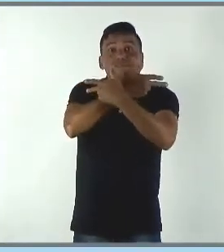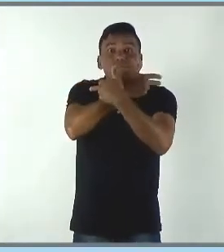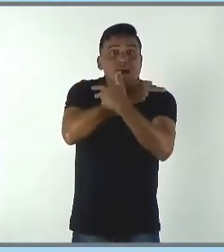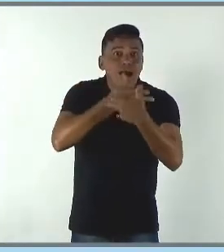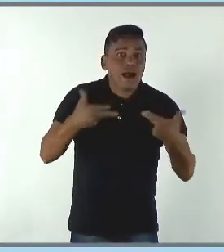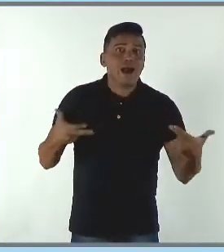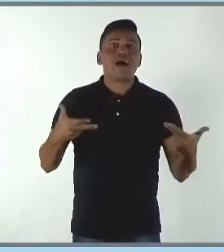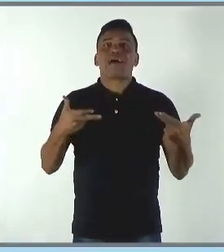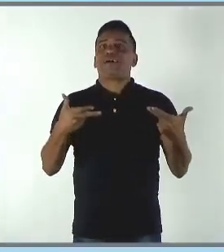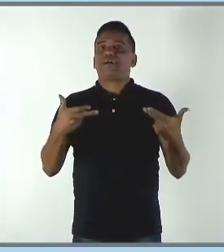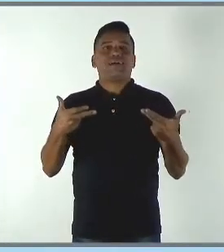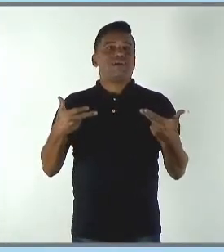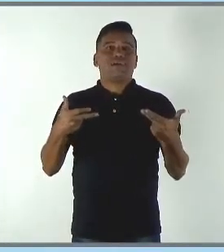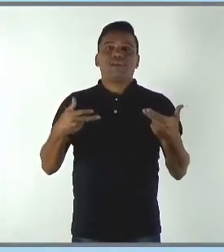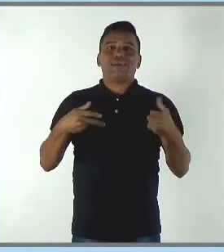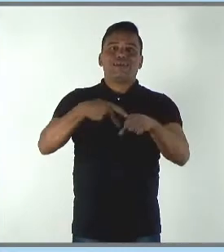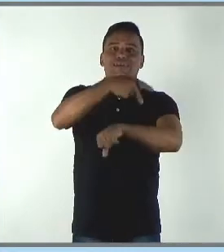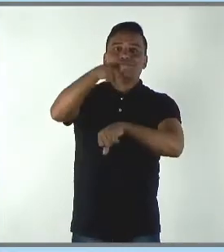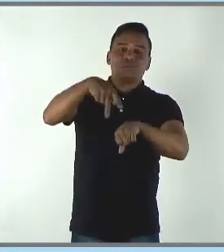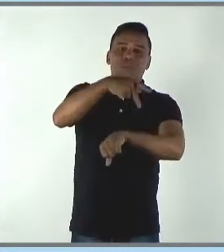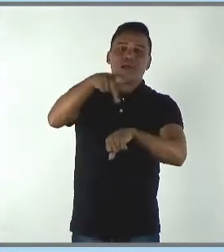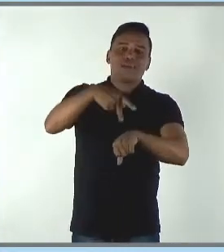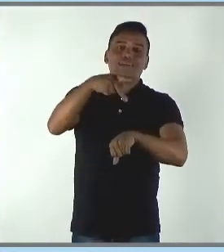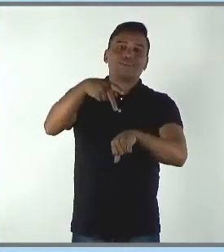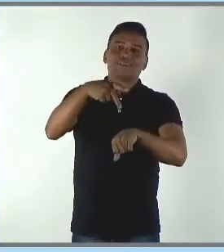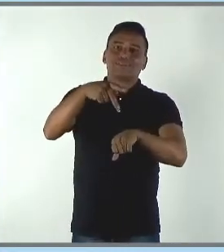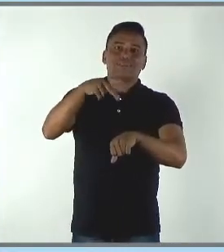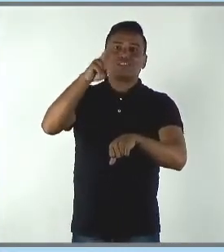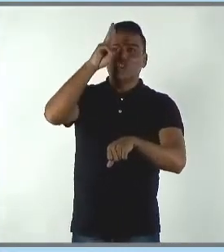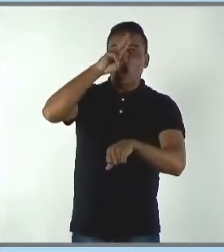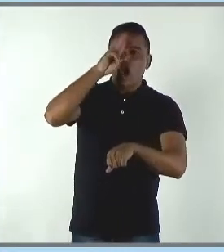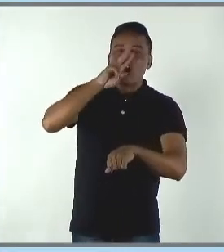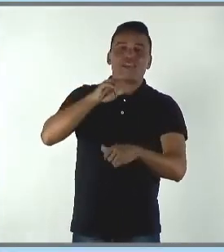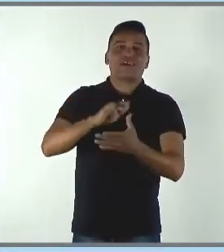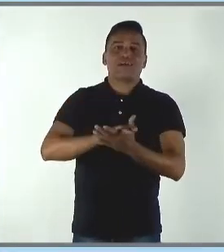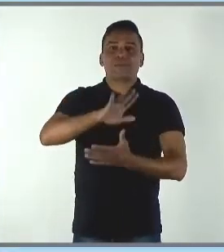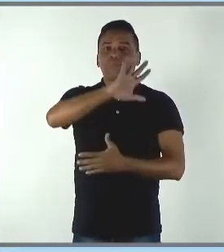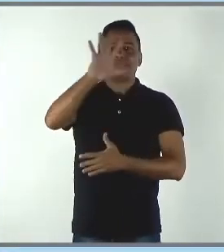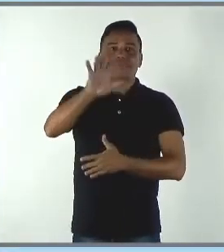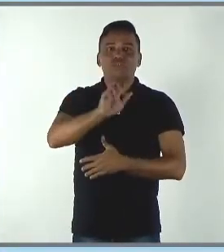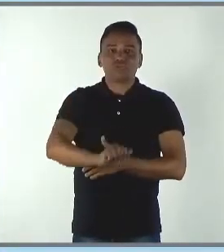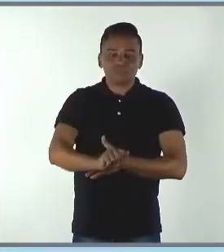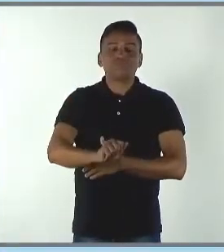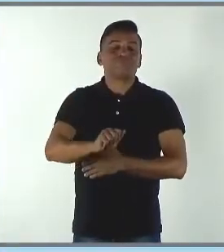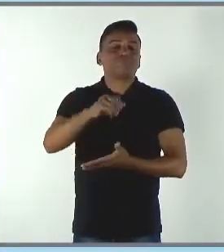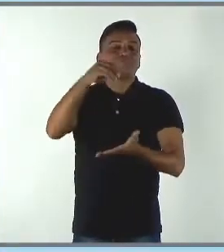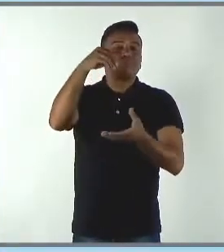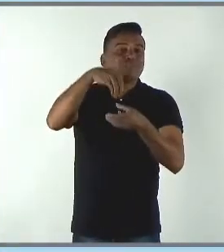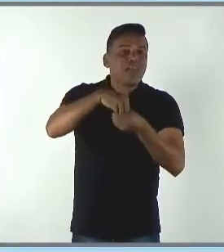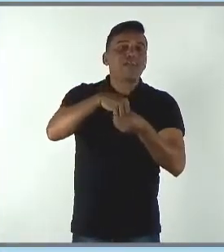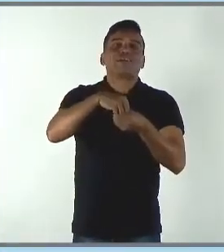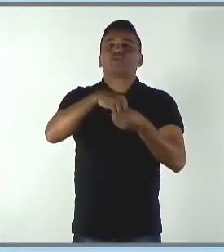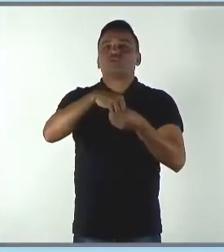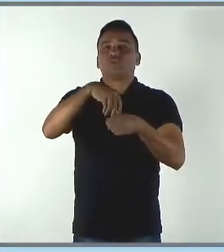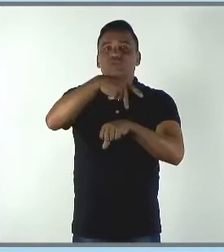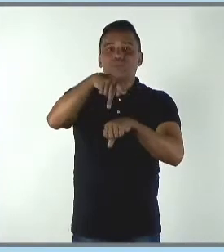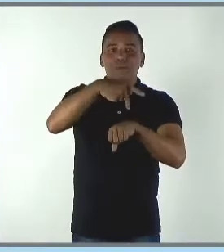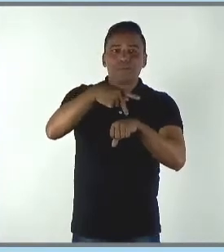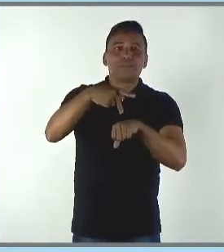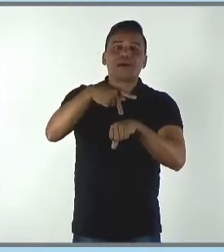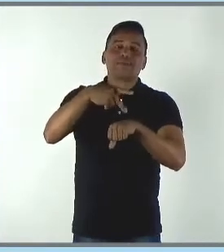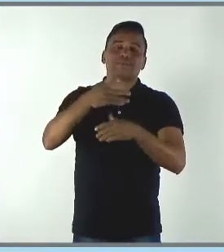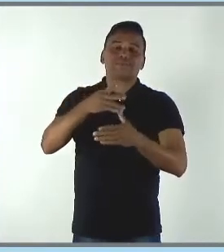maneira, traçar as linhas ou algumas linhas do mapa de um país. Então é quando a editora, Maria